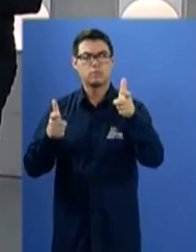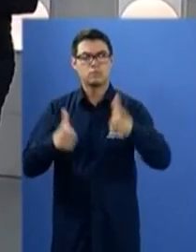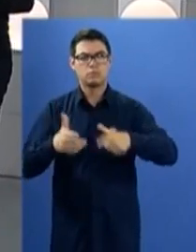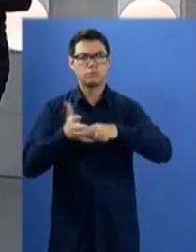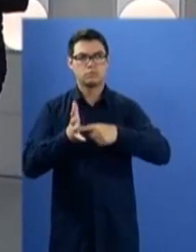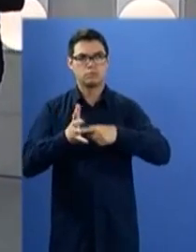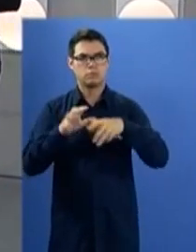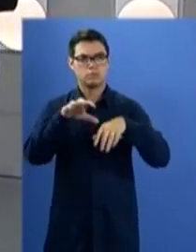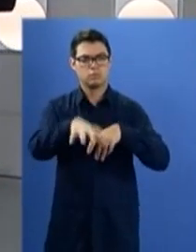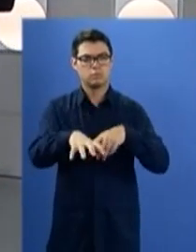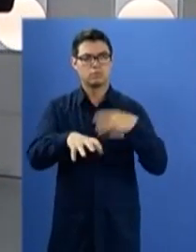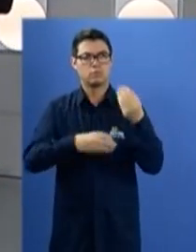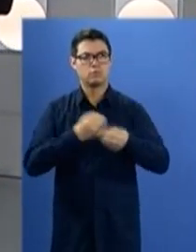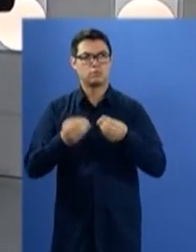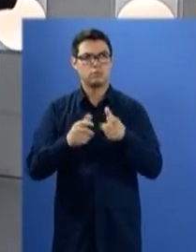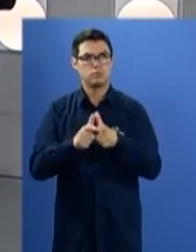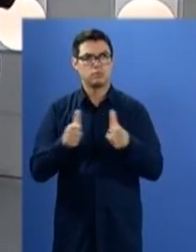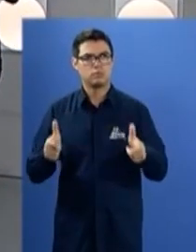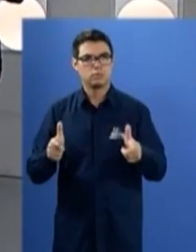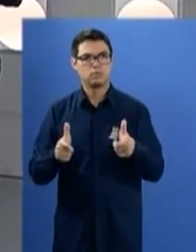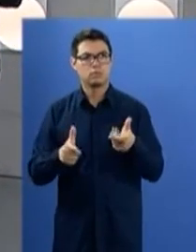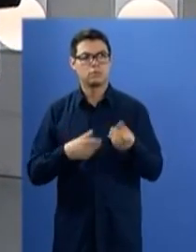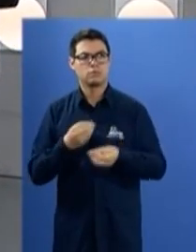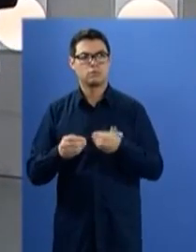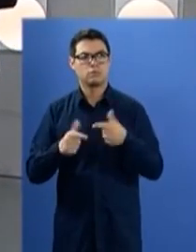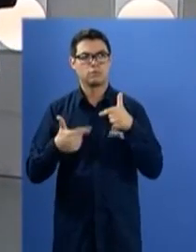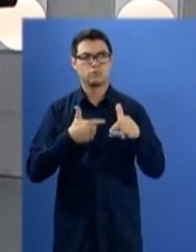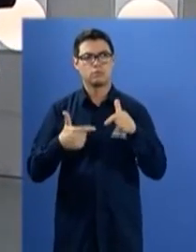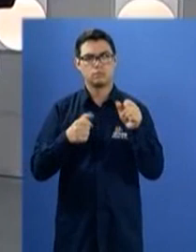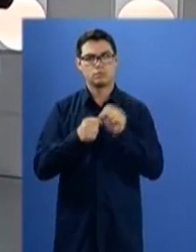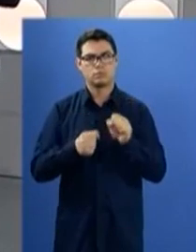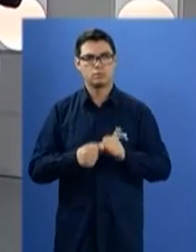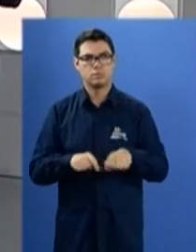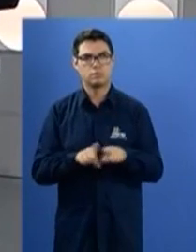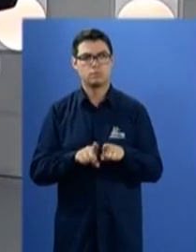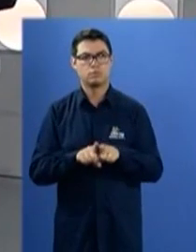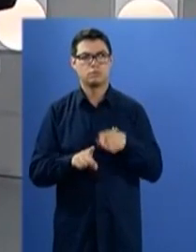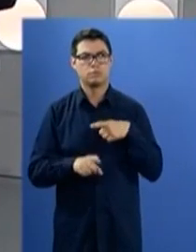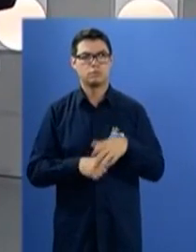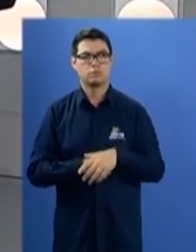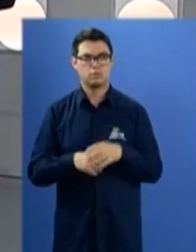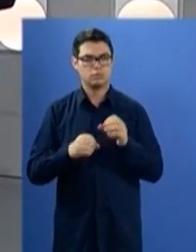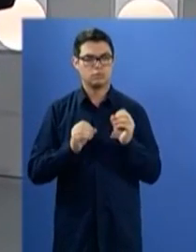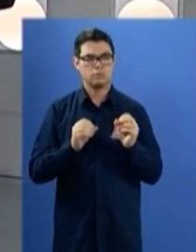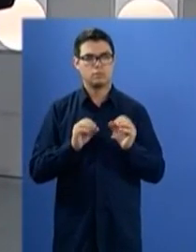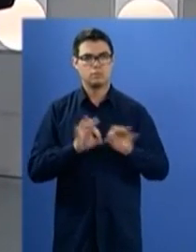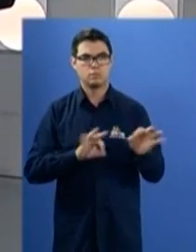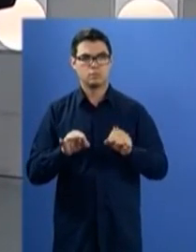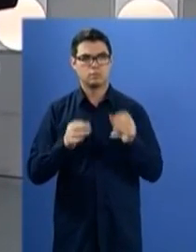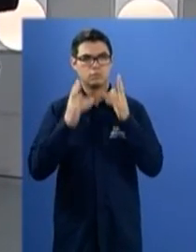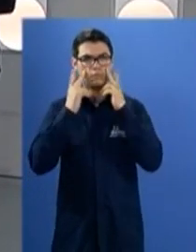localizada a máquina? É adequado com espaço para o operador trabalhar facilmente, uma operação normal?